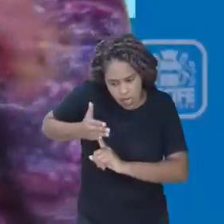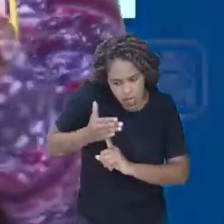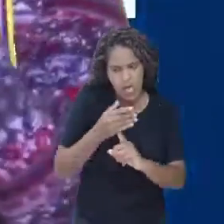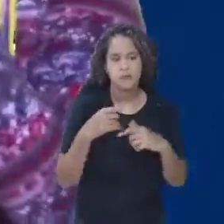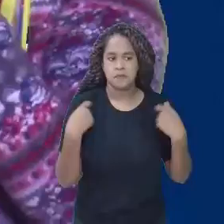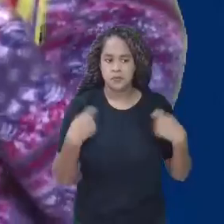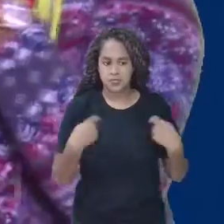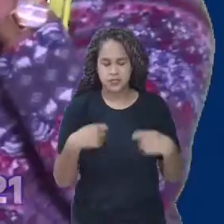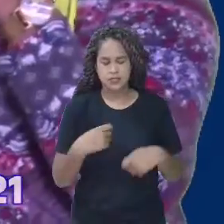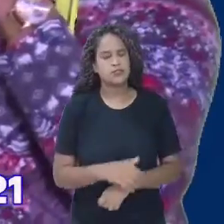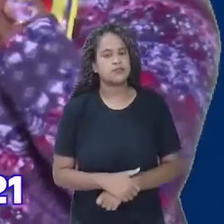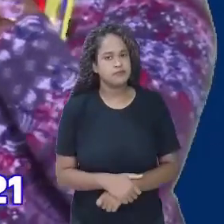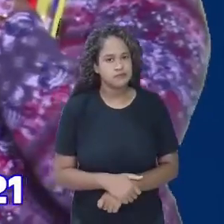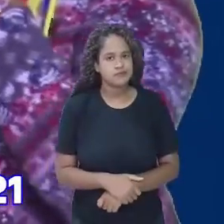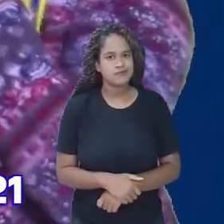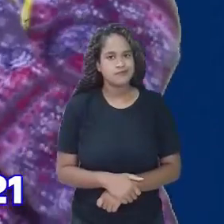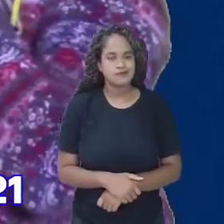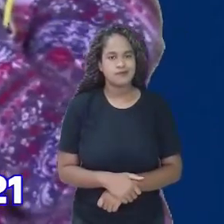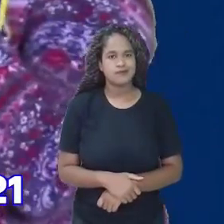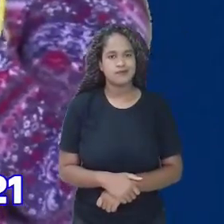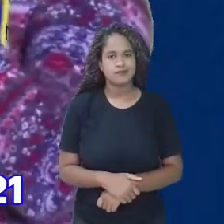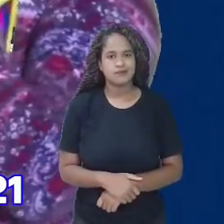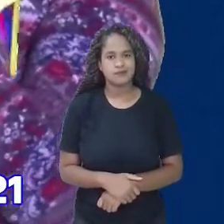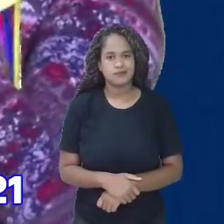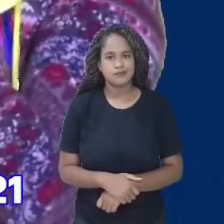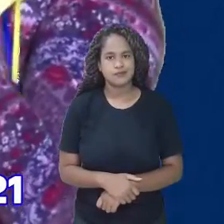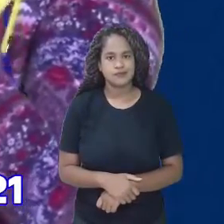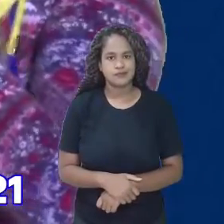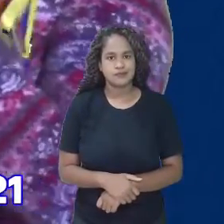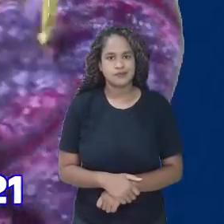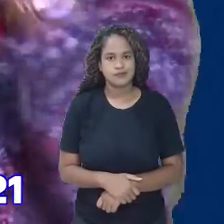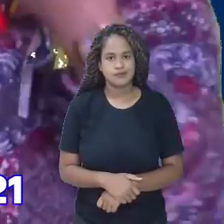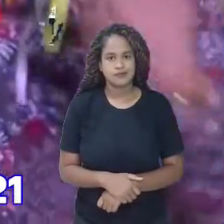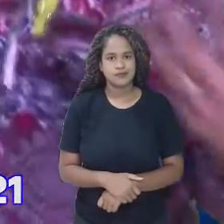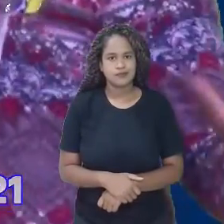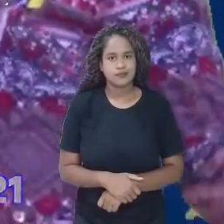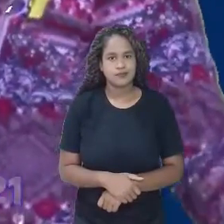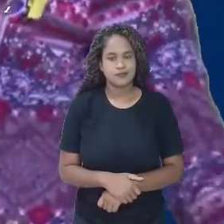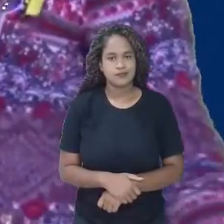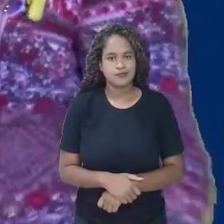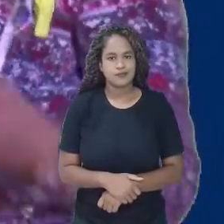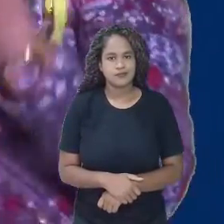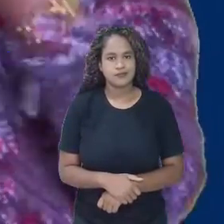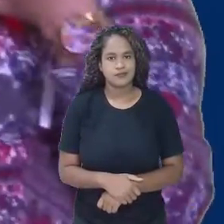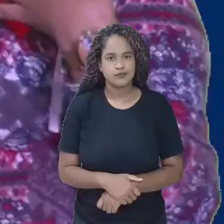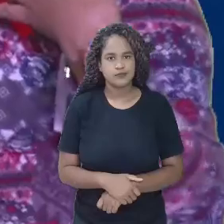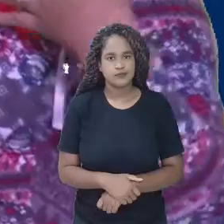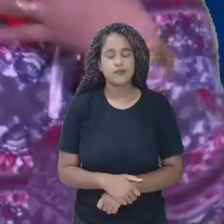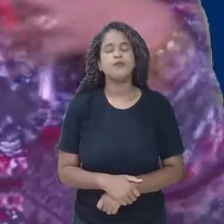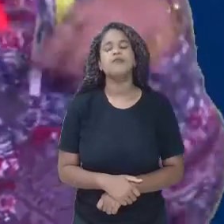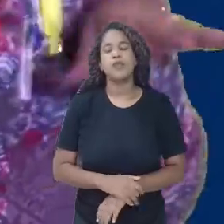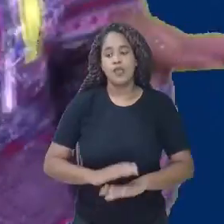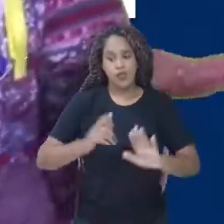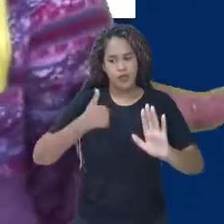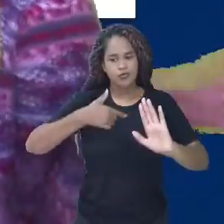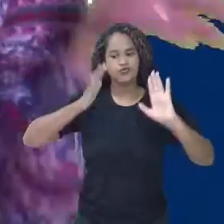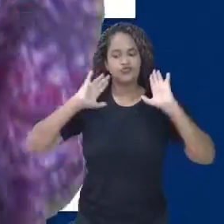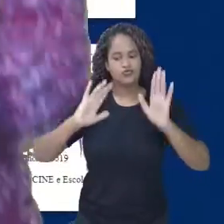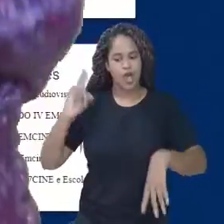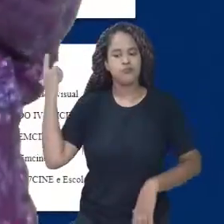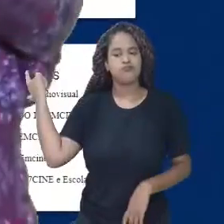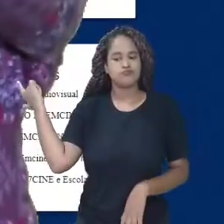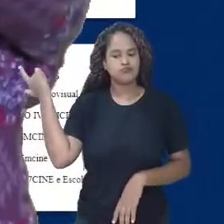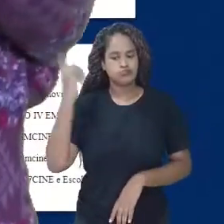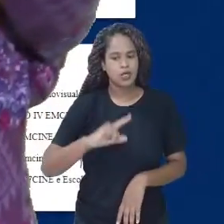fui buscar, olha, eu ganhei, olha, um troféu, olha que lindo. Já ganhou, Porque eu já foi? ganhei. Porque tu sabe, né? Que eu